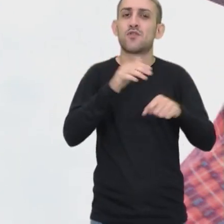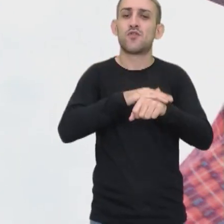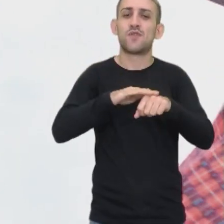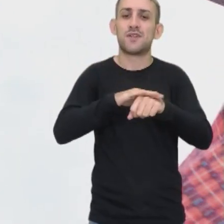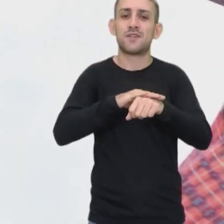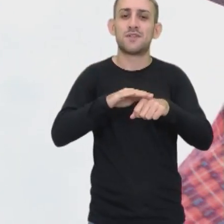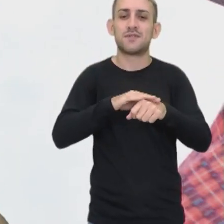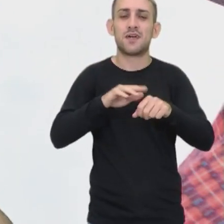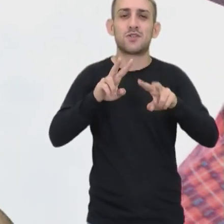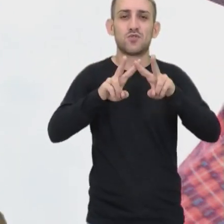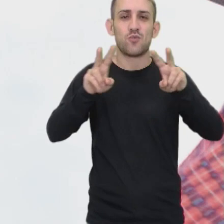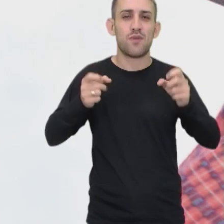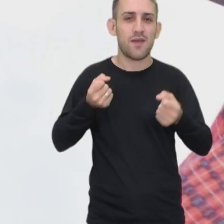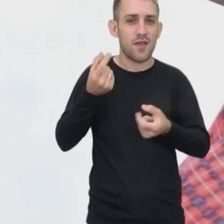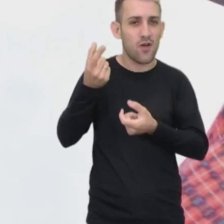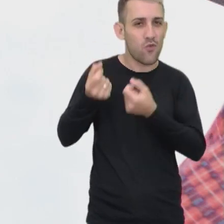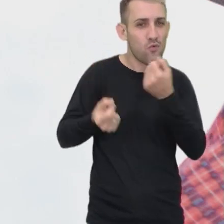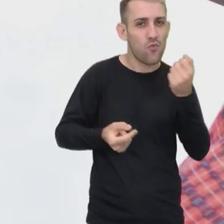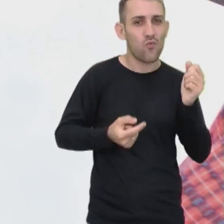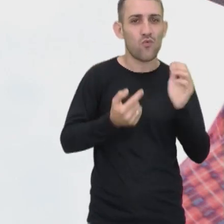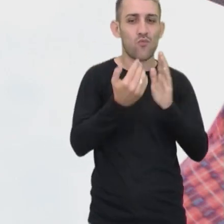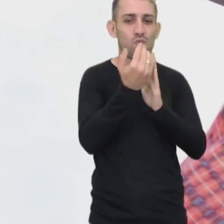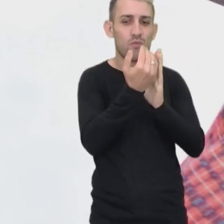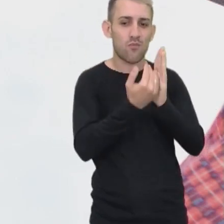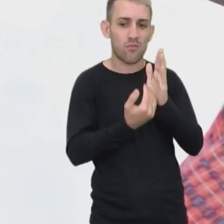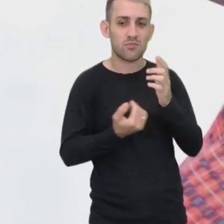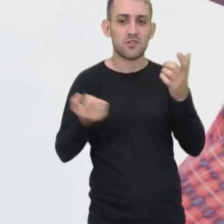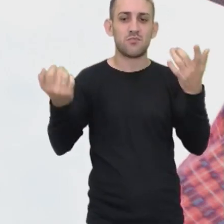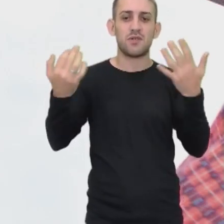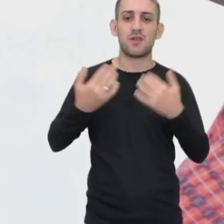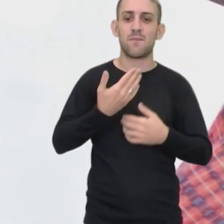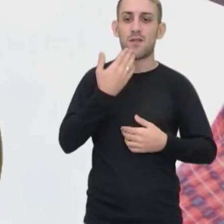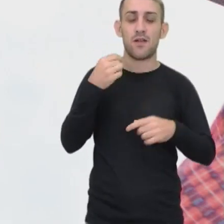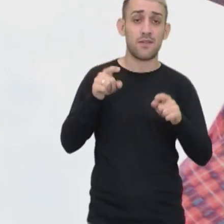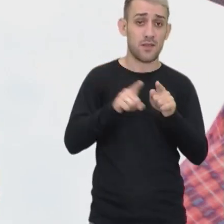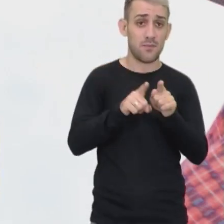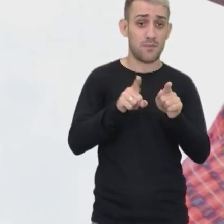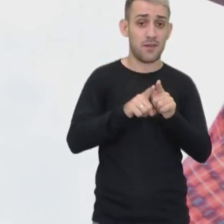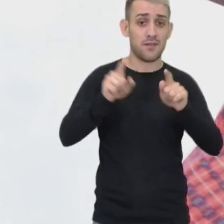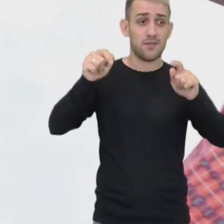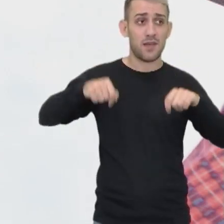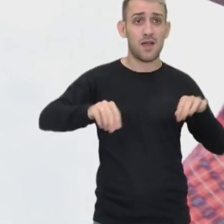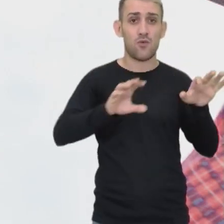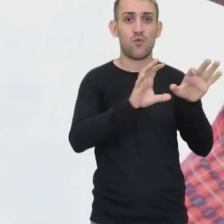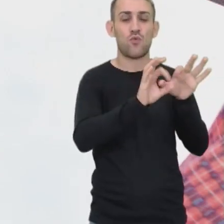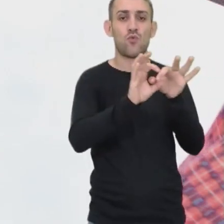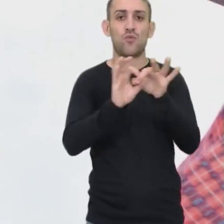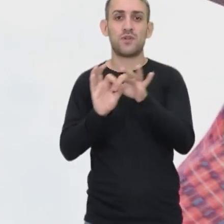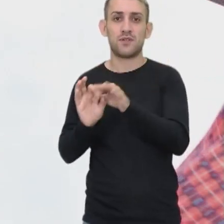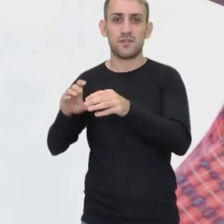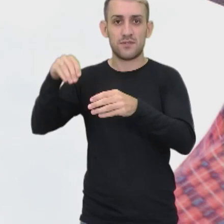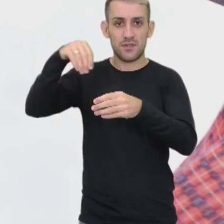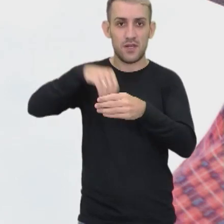alguns desses termos, explicando melhor e até contextualizando dentro do que a gente vai falar. Então,